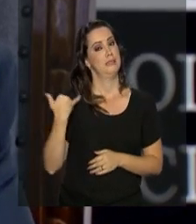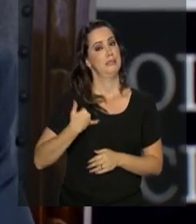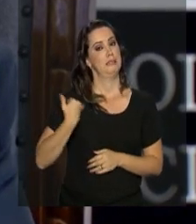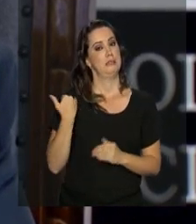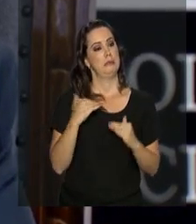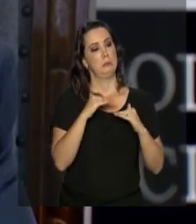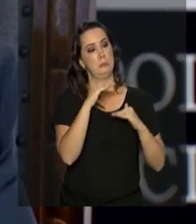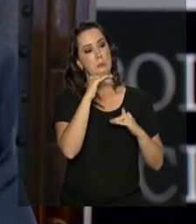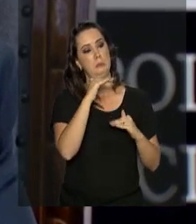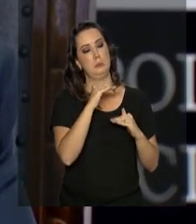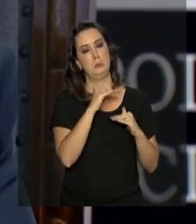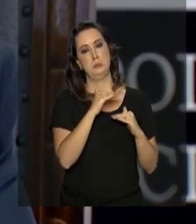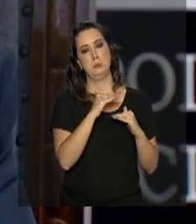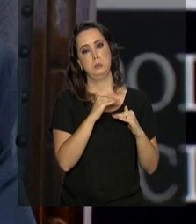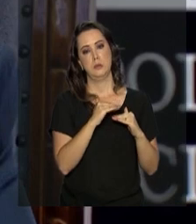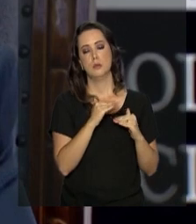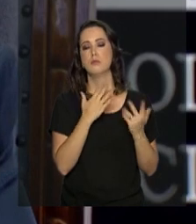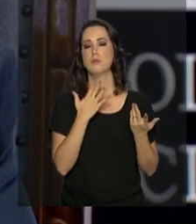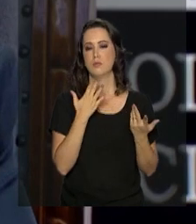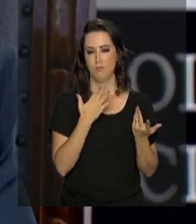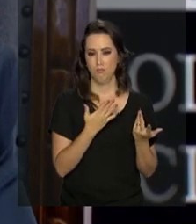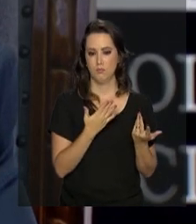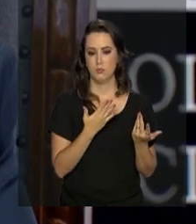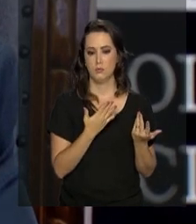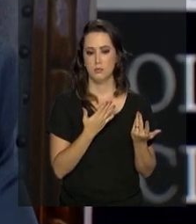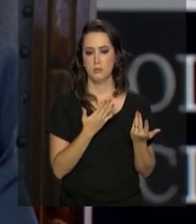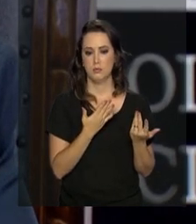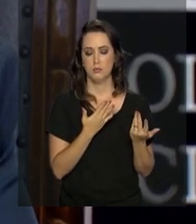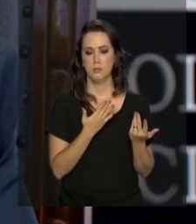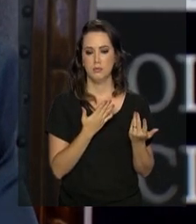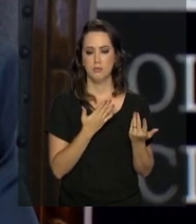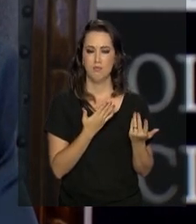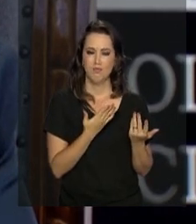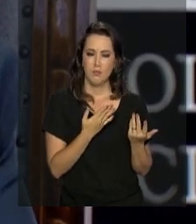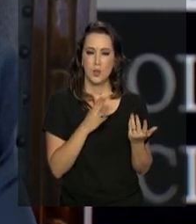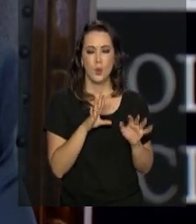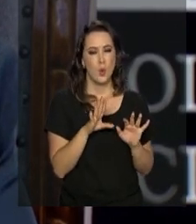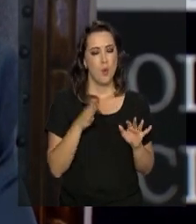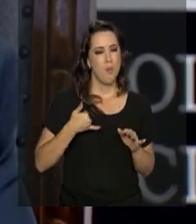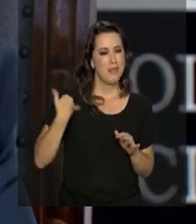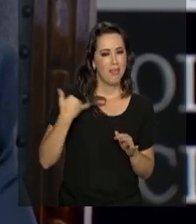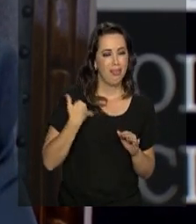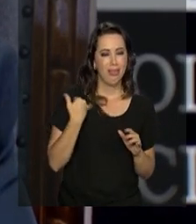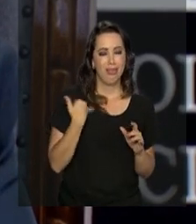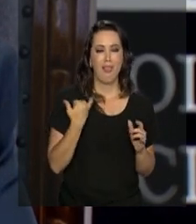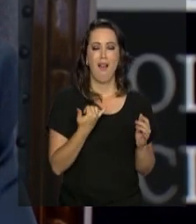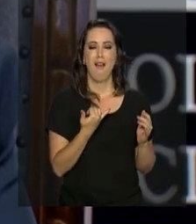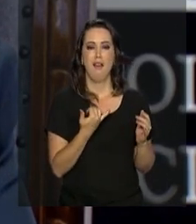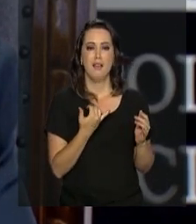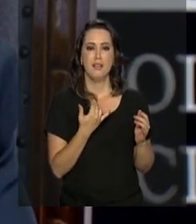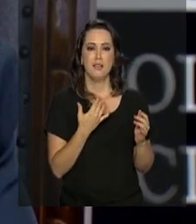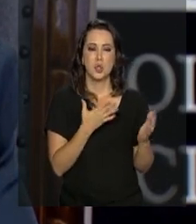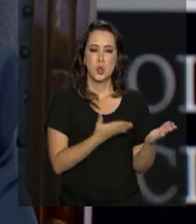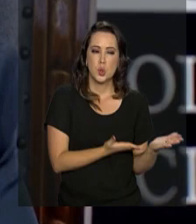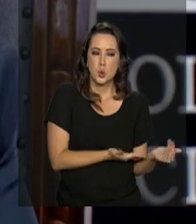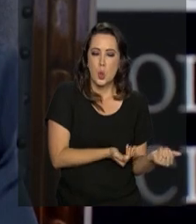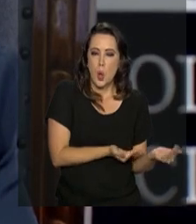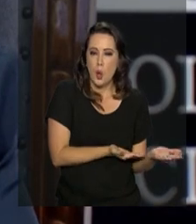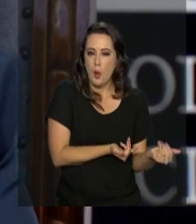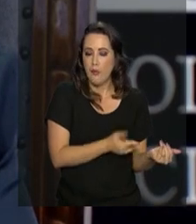bem eu diria ainda bastante terra